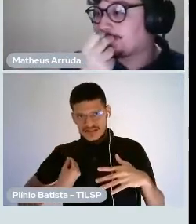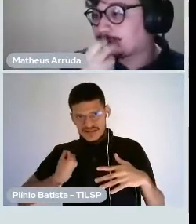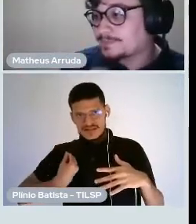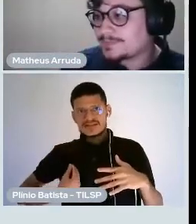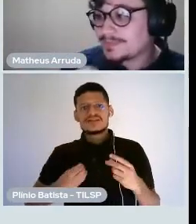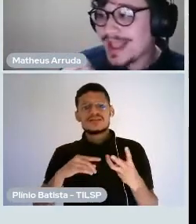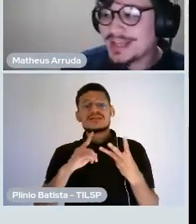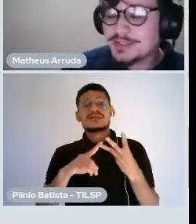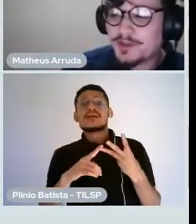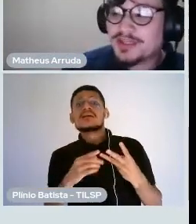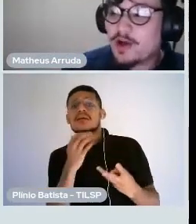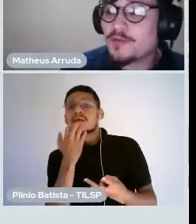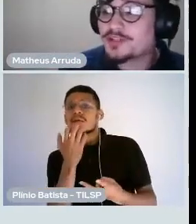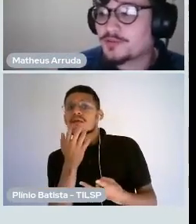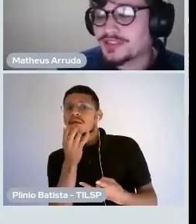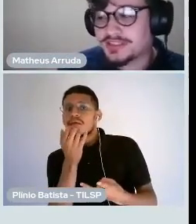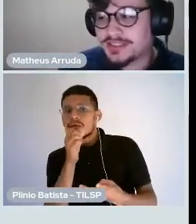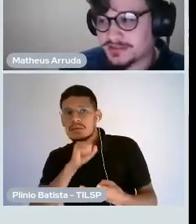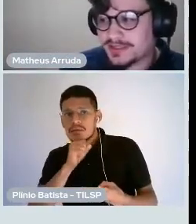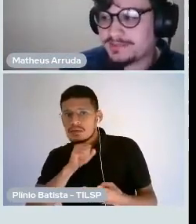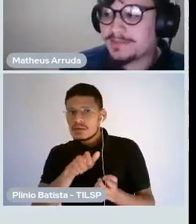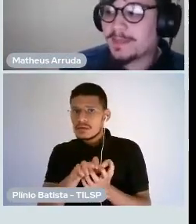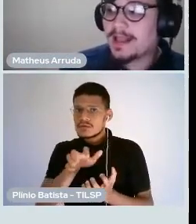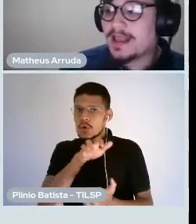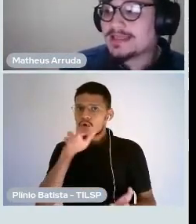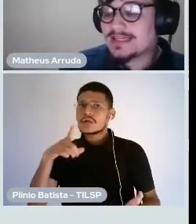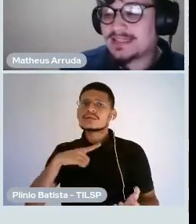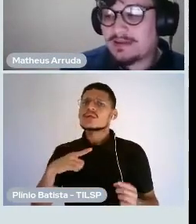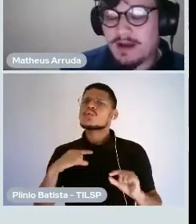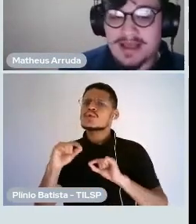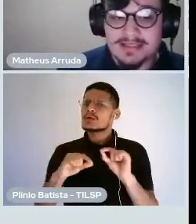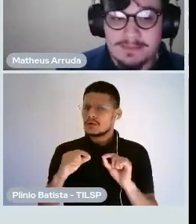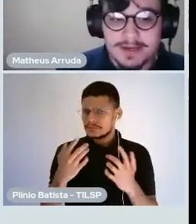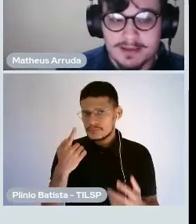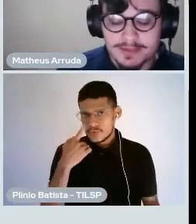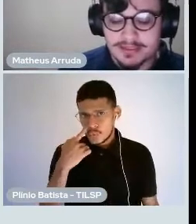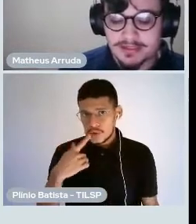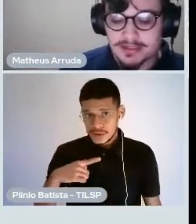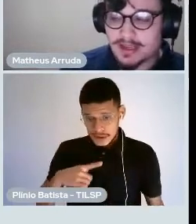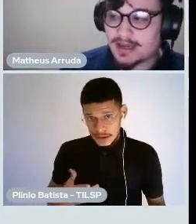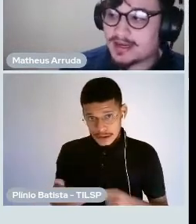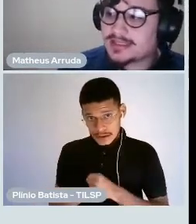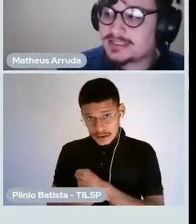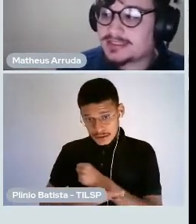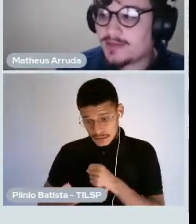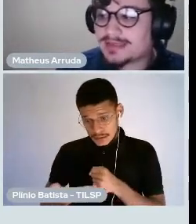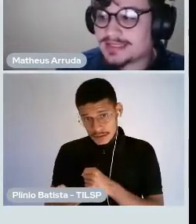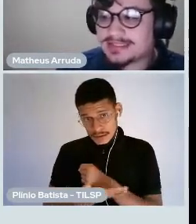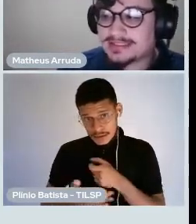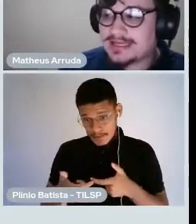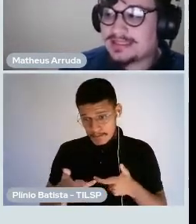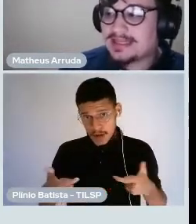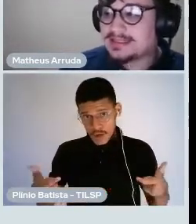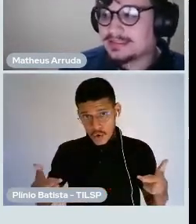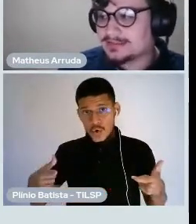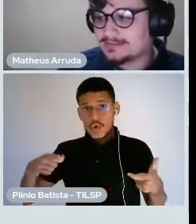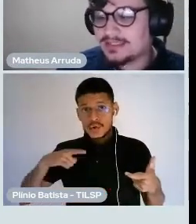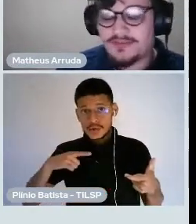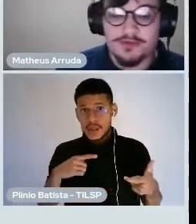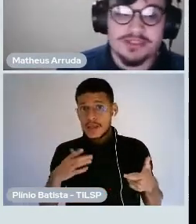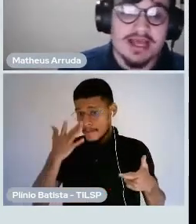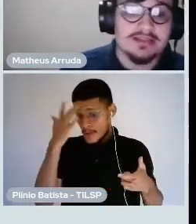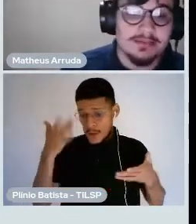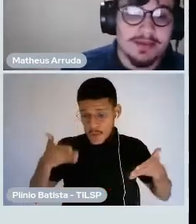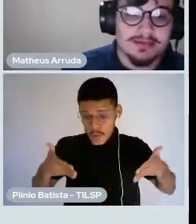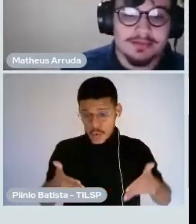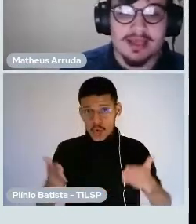idosa, a gente pode tirar algumas coisas disso, né? Se a gente tem uma base da pirâmide grande, a gente tem uma taxa de natalidade grande e